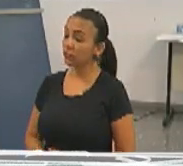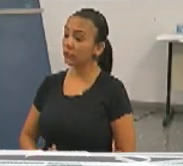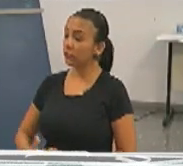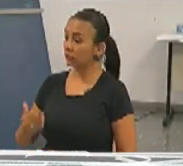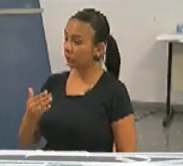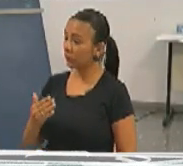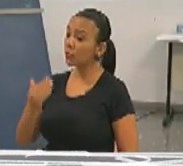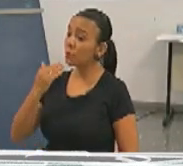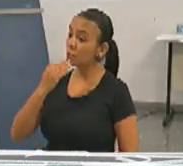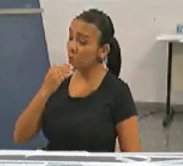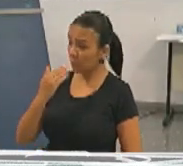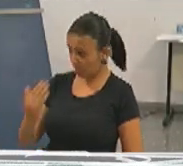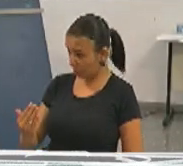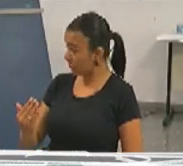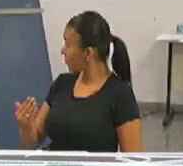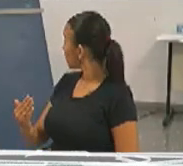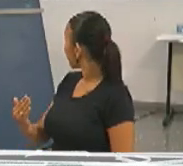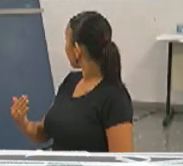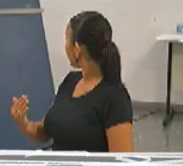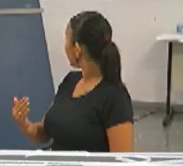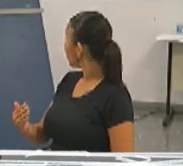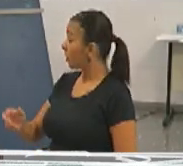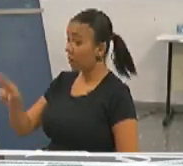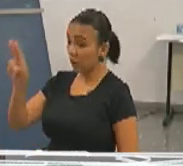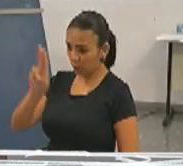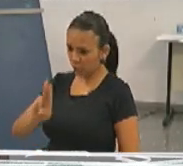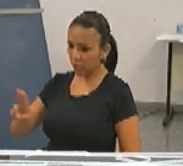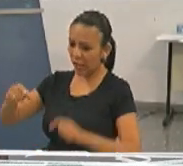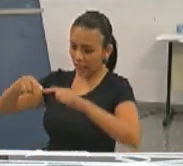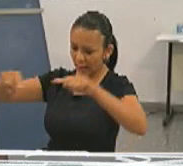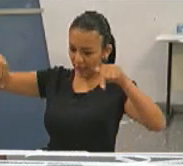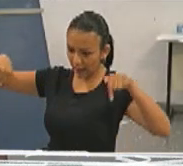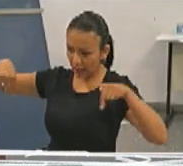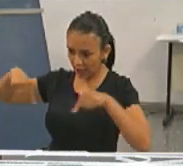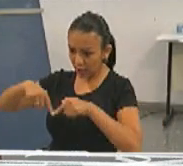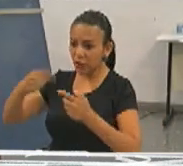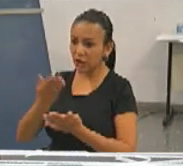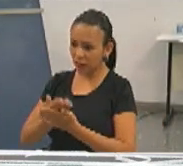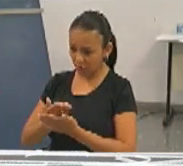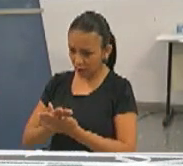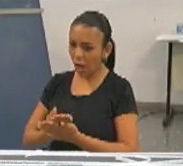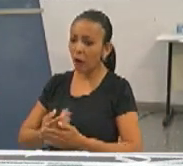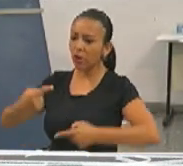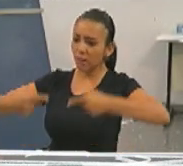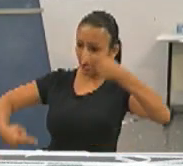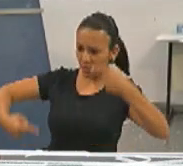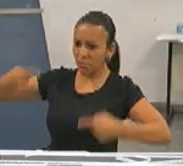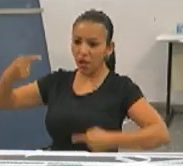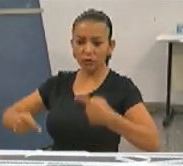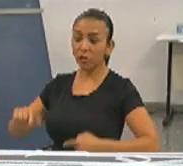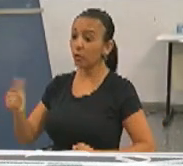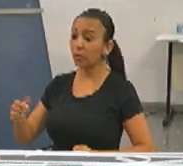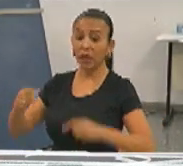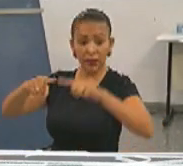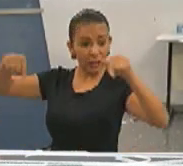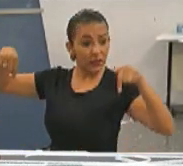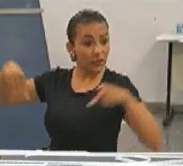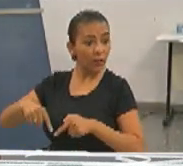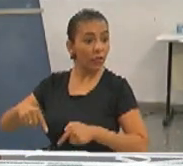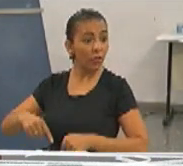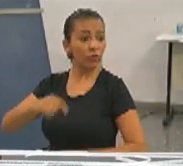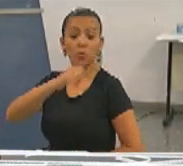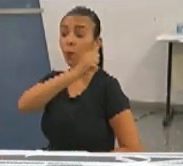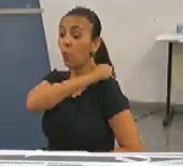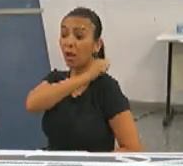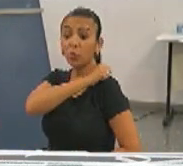Me solicitaram aqui que está sendo utilizada a sala de aula agora para transmissão de debate. Não tem ninguém nessa sala e os alunos não estão podendo ter